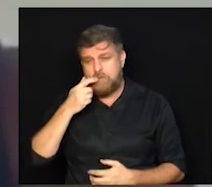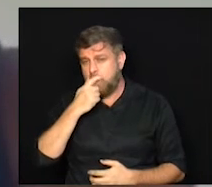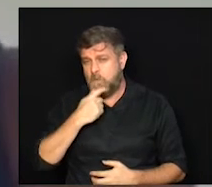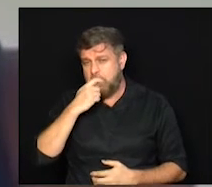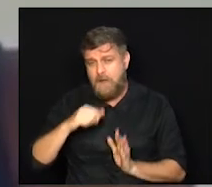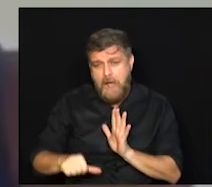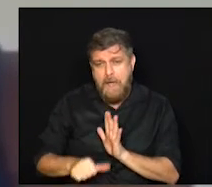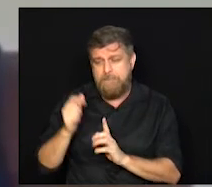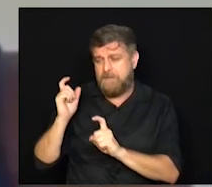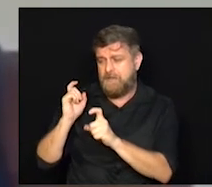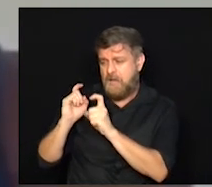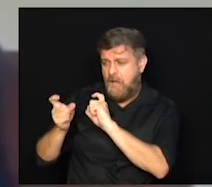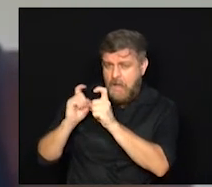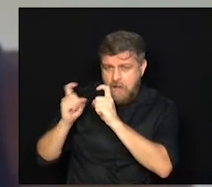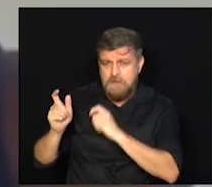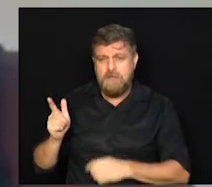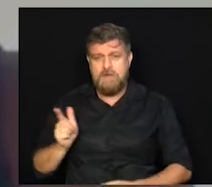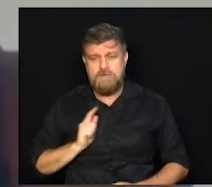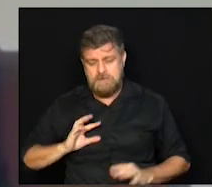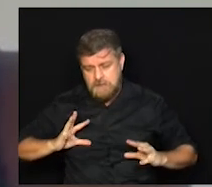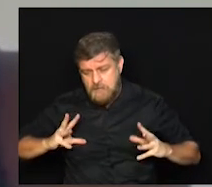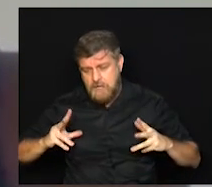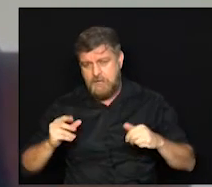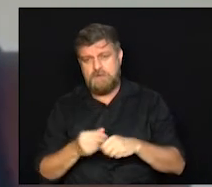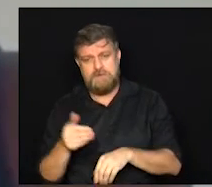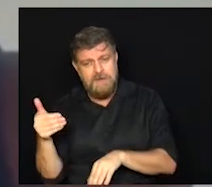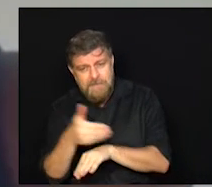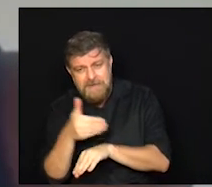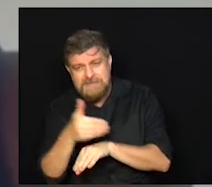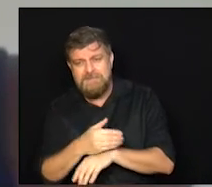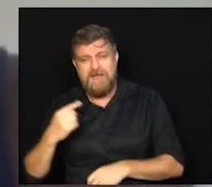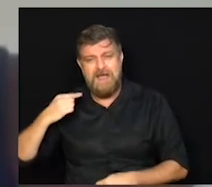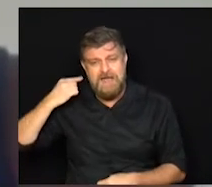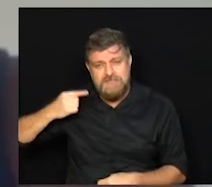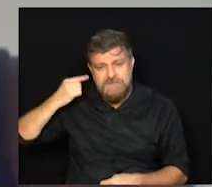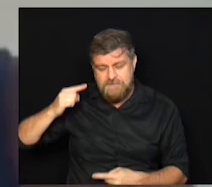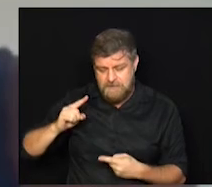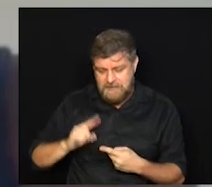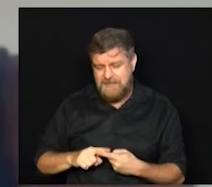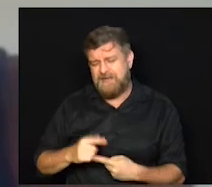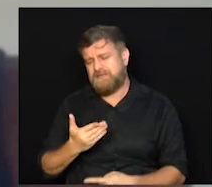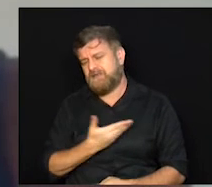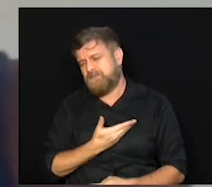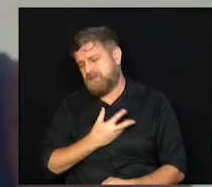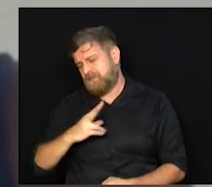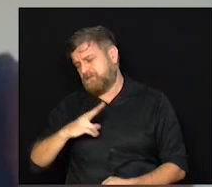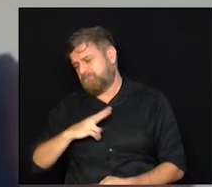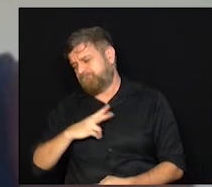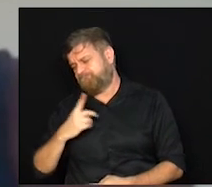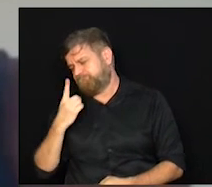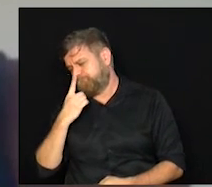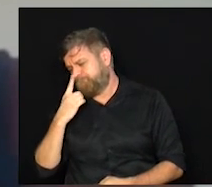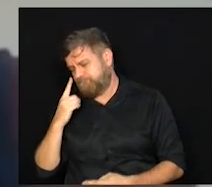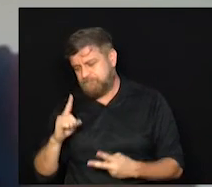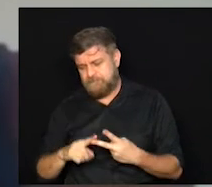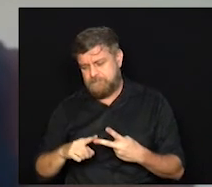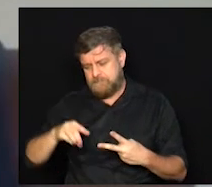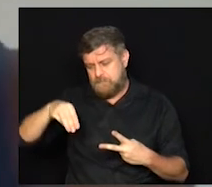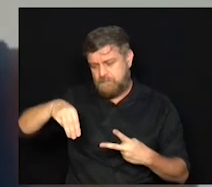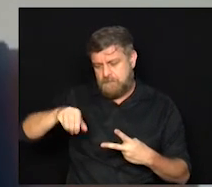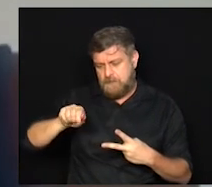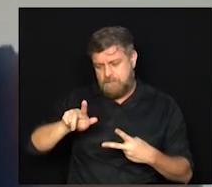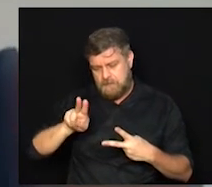primeira reunião, a participação de todos, da Cláudia, uma amiga particular nossa, a Malu, e